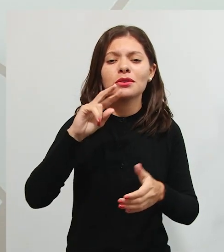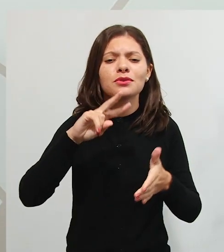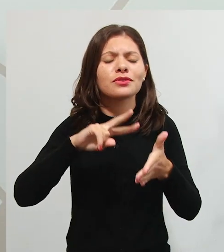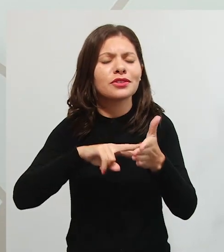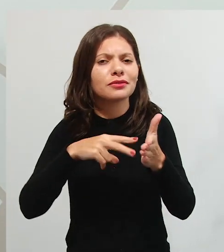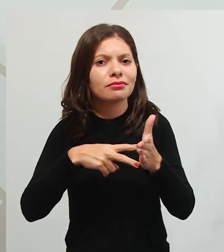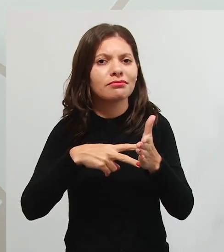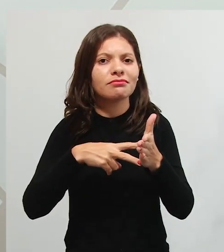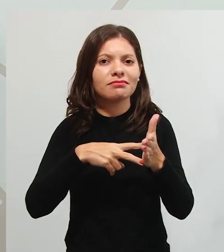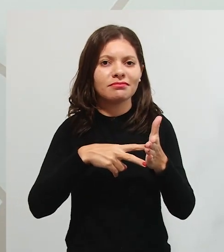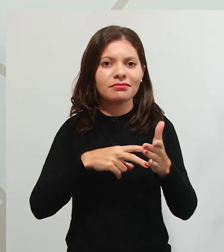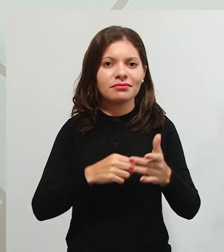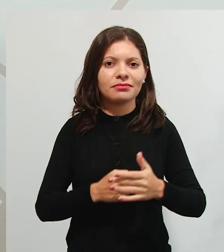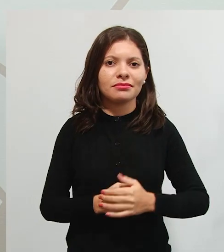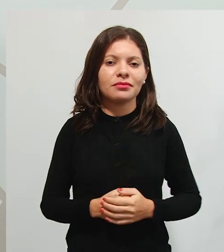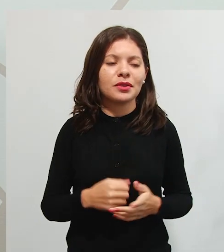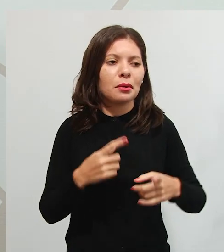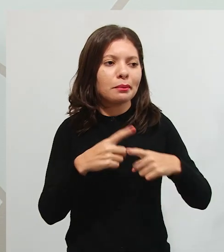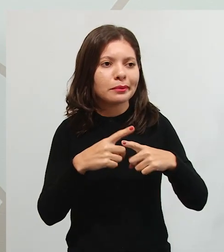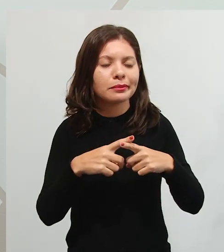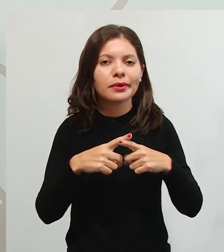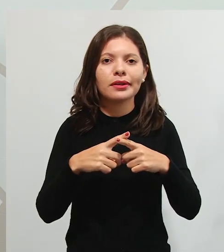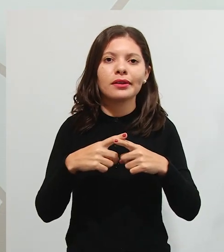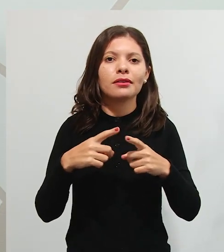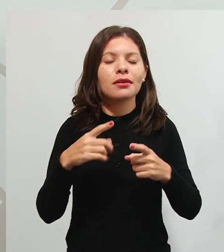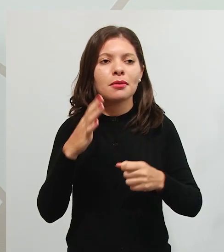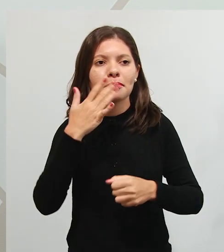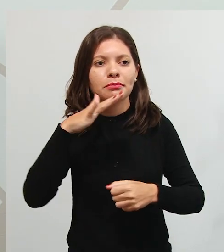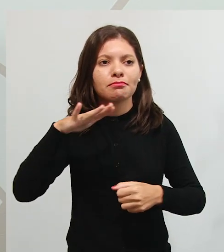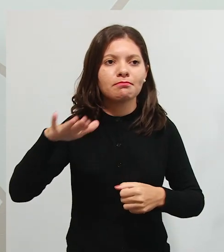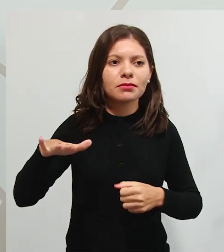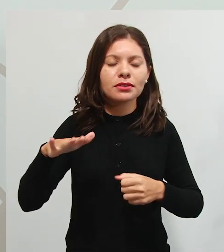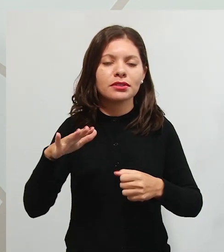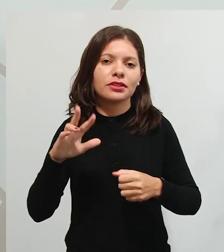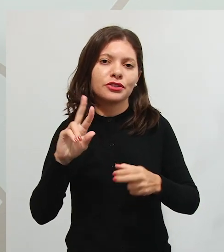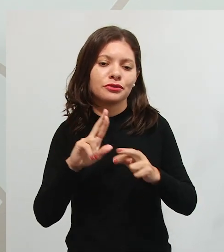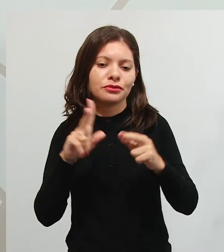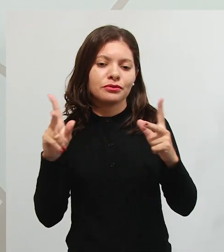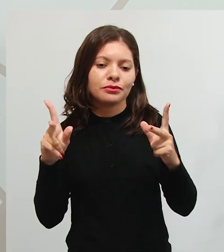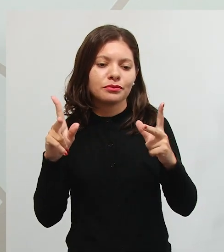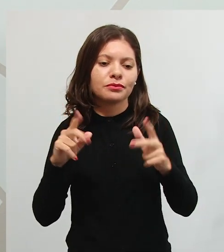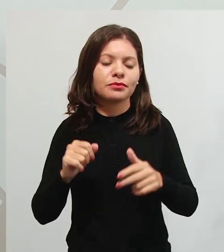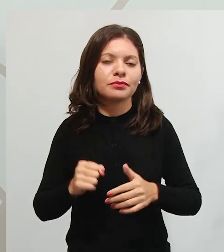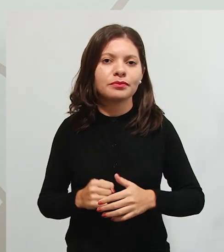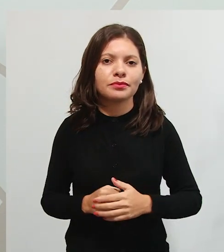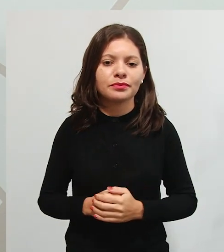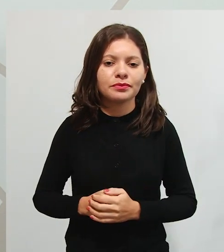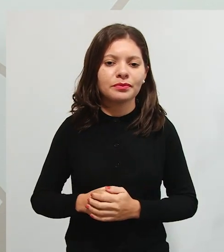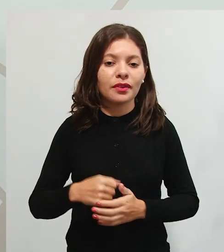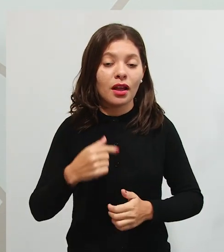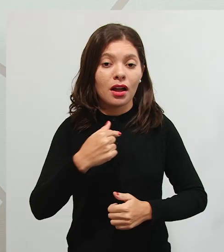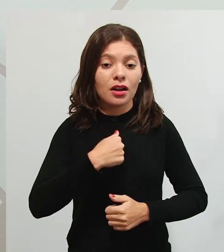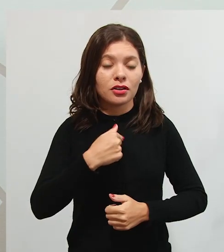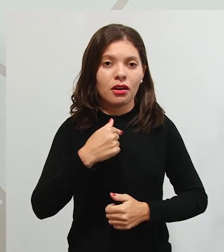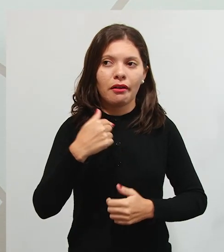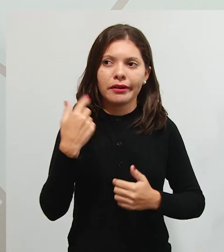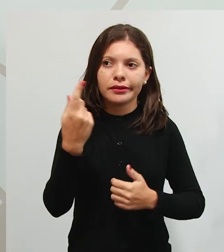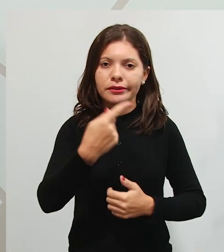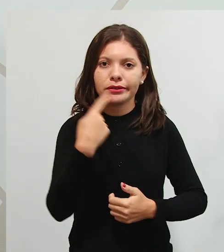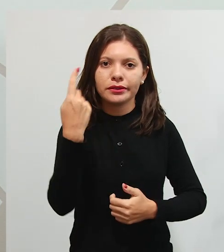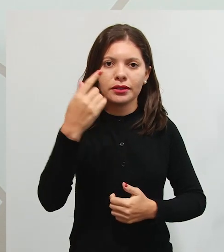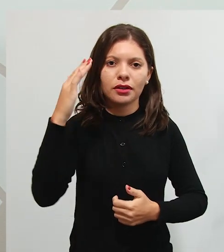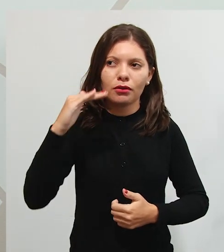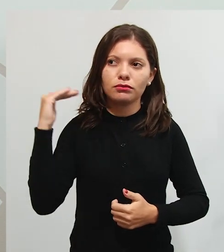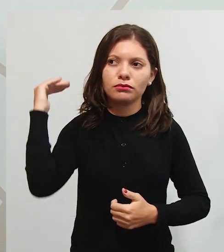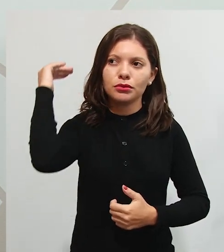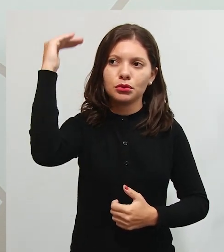do significado, né? Porque para a criança aquilo tem um significado muito diferente. A gente, quando adulto, às vezes a gente